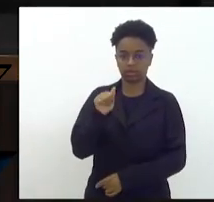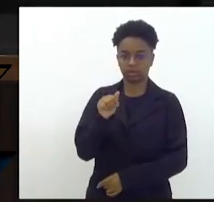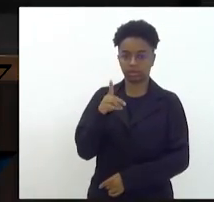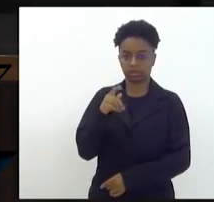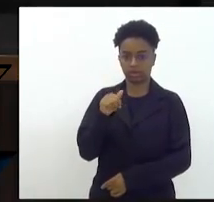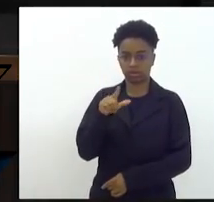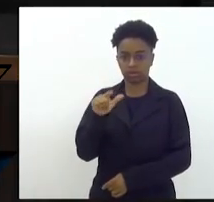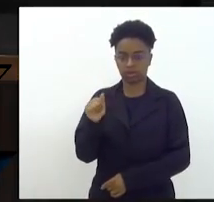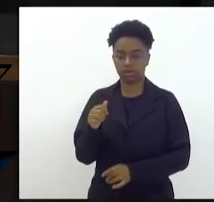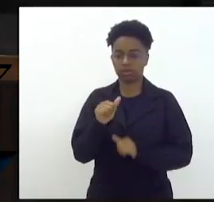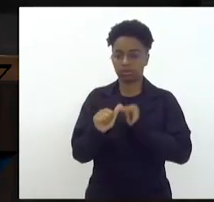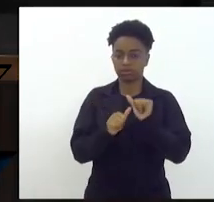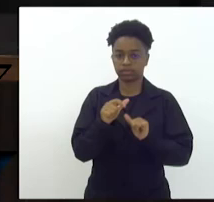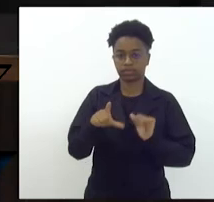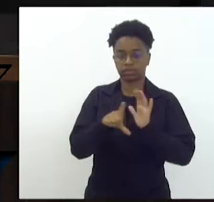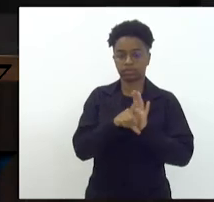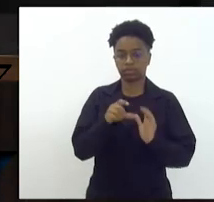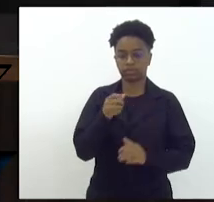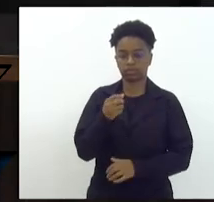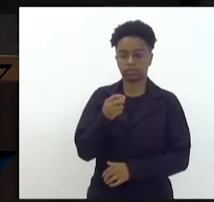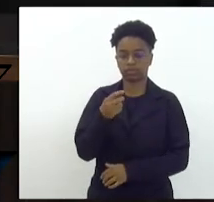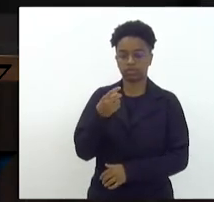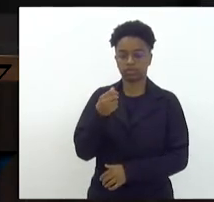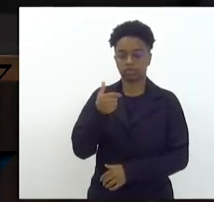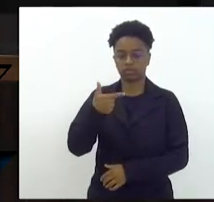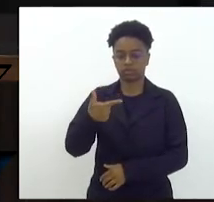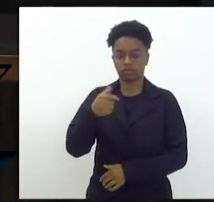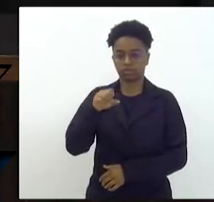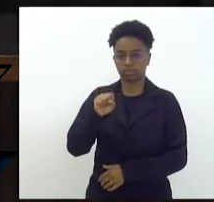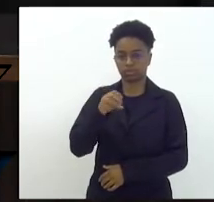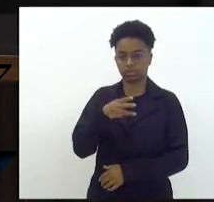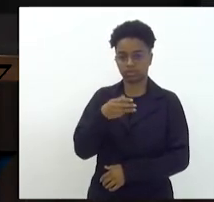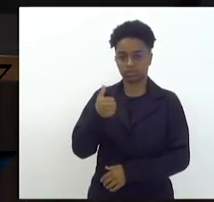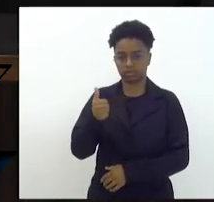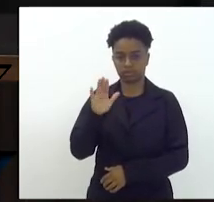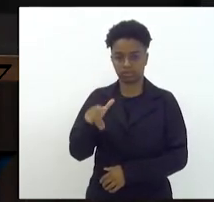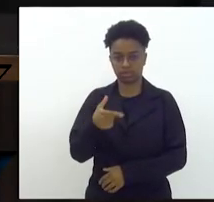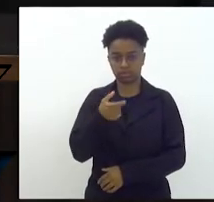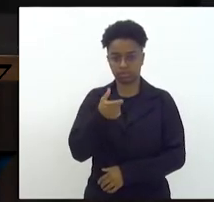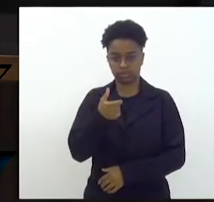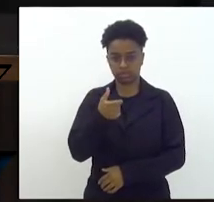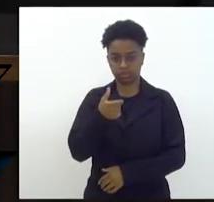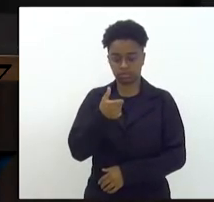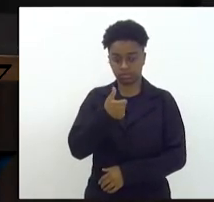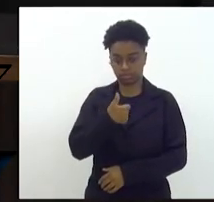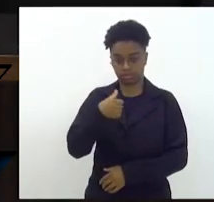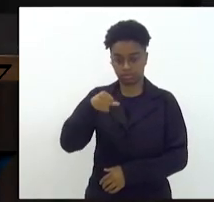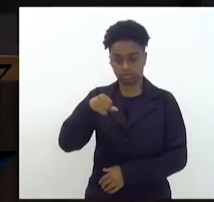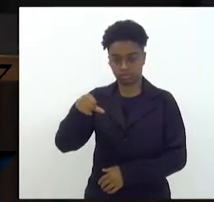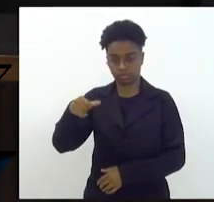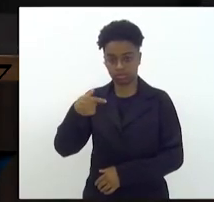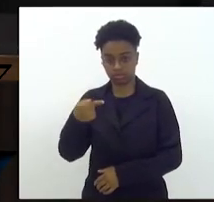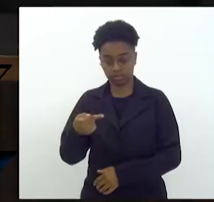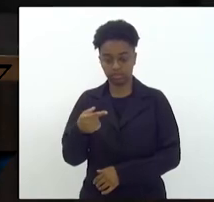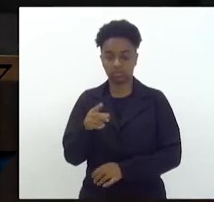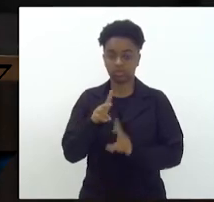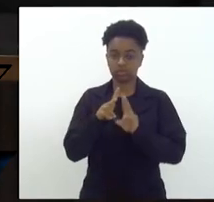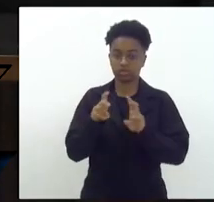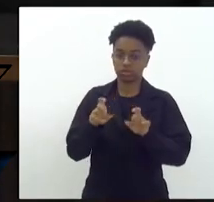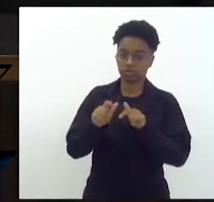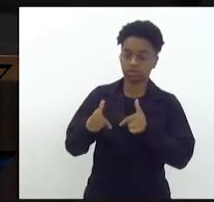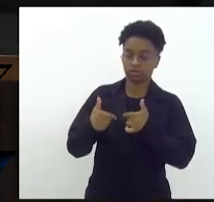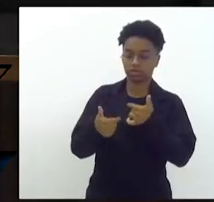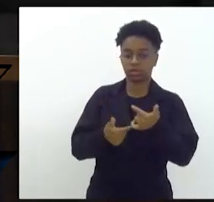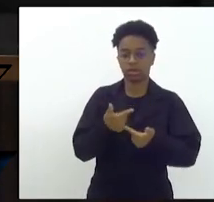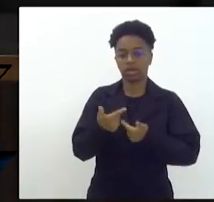que altera a lei número 2831,97 que dispõe sobre o regime de concessão de serviços e de